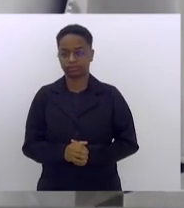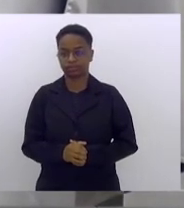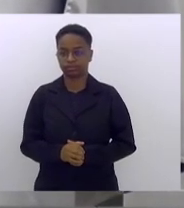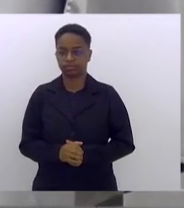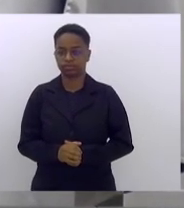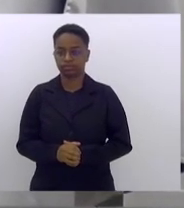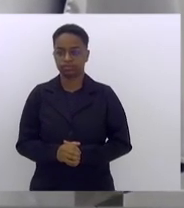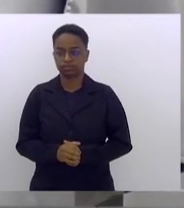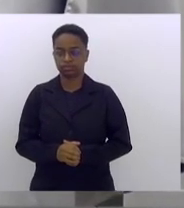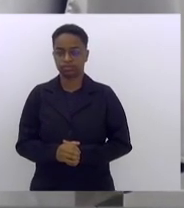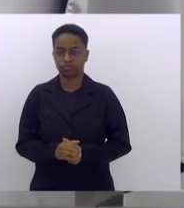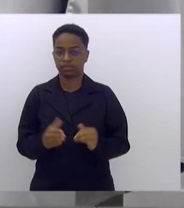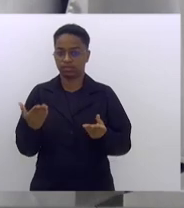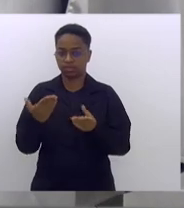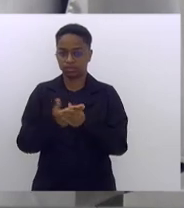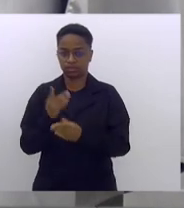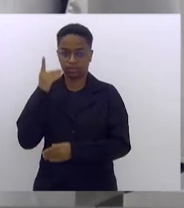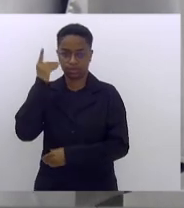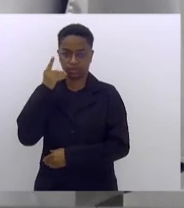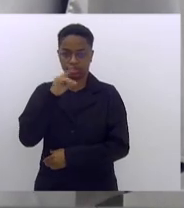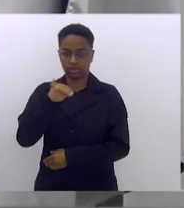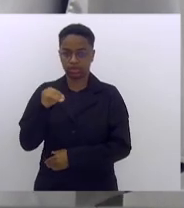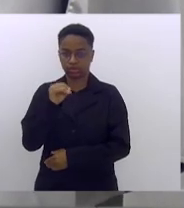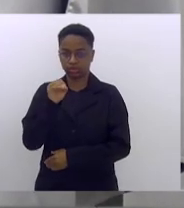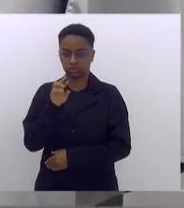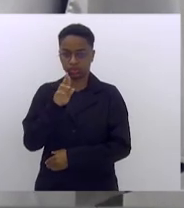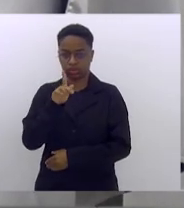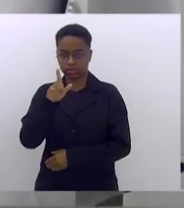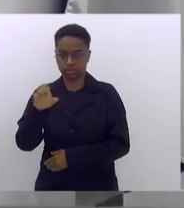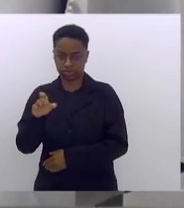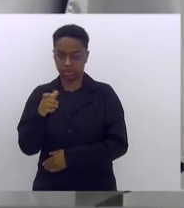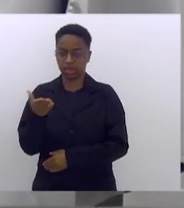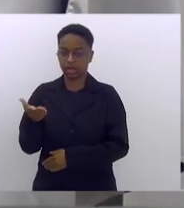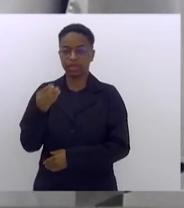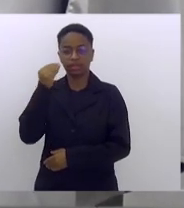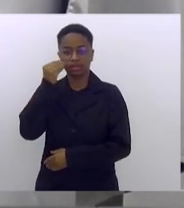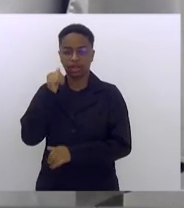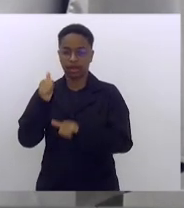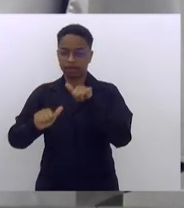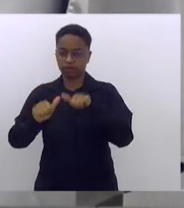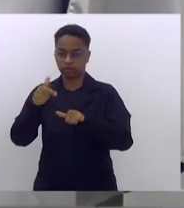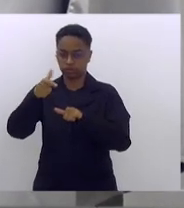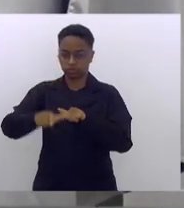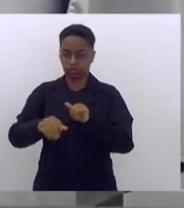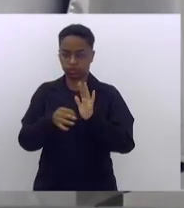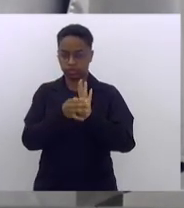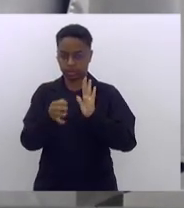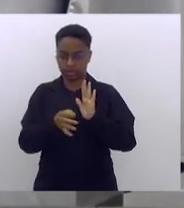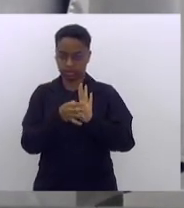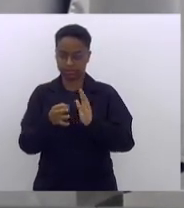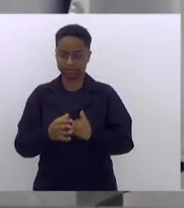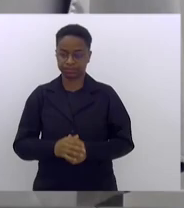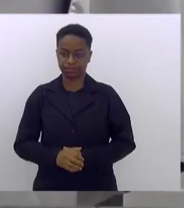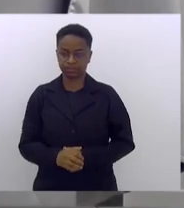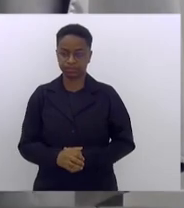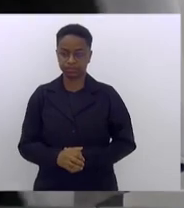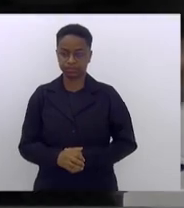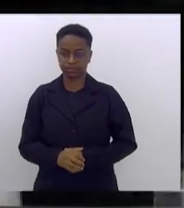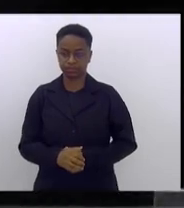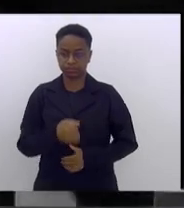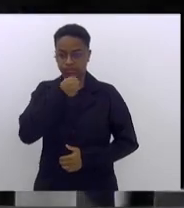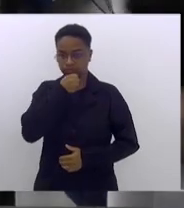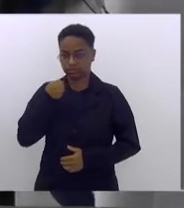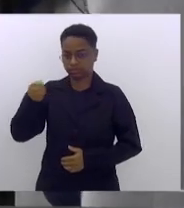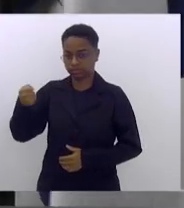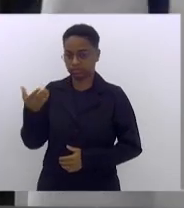o recurso do deputado Jorge Felipe, autor original do projeto, é para revisão desse parecer. E passo a palavra